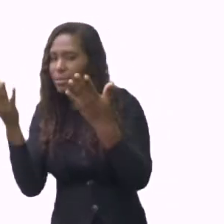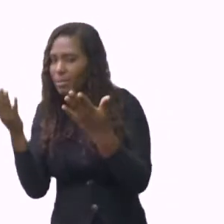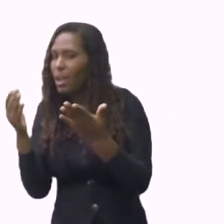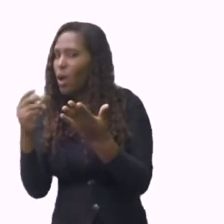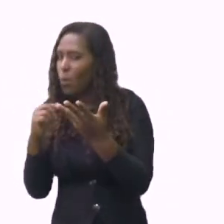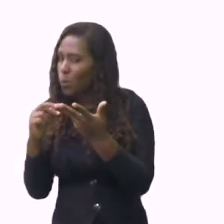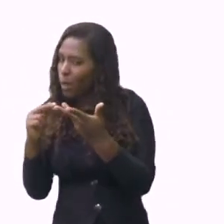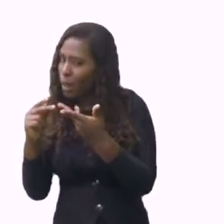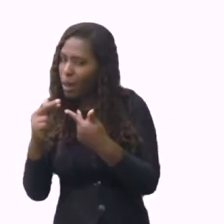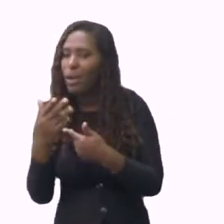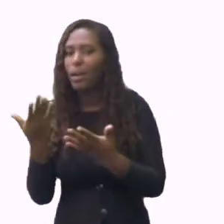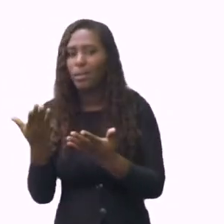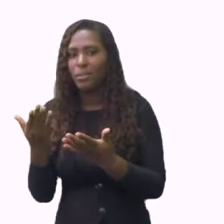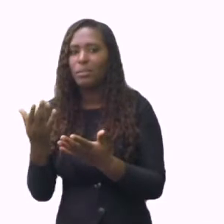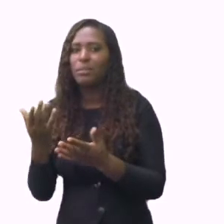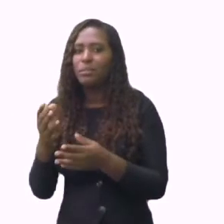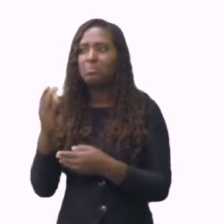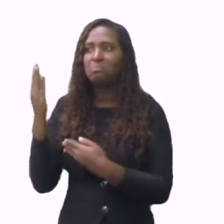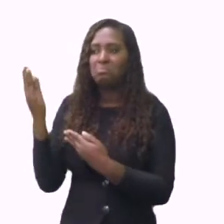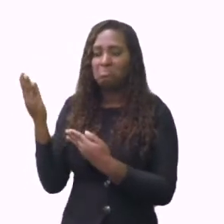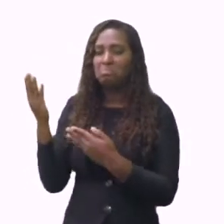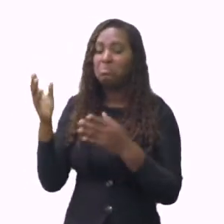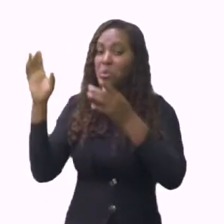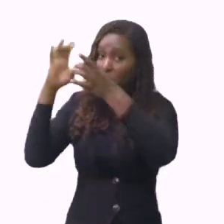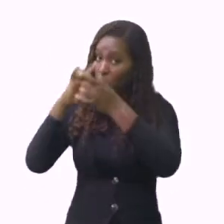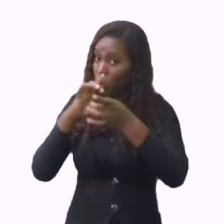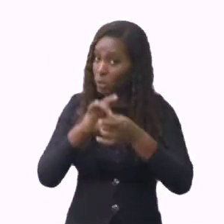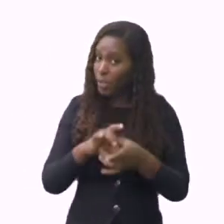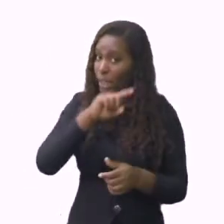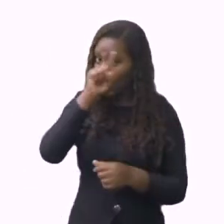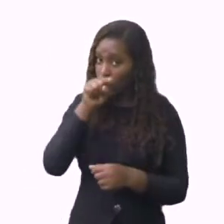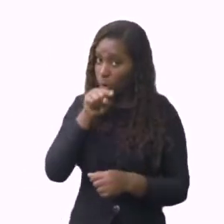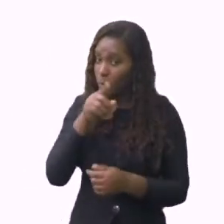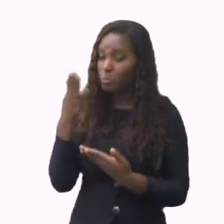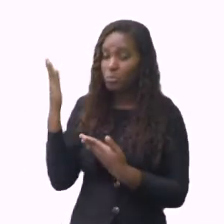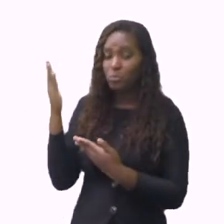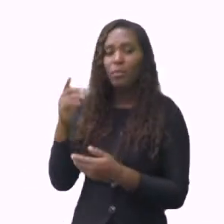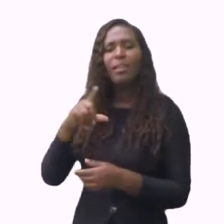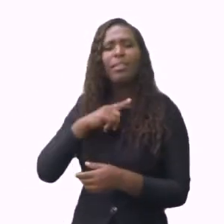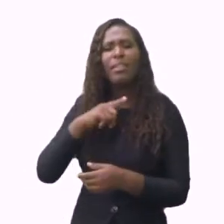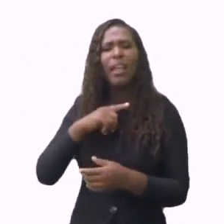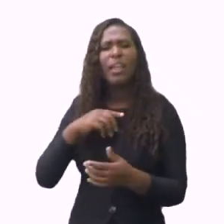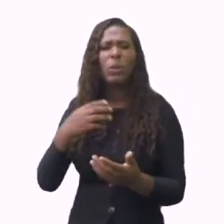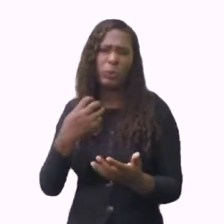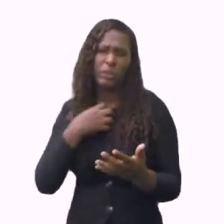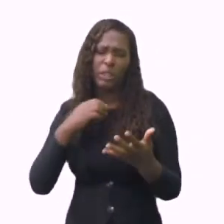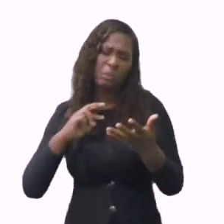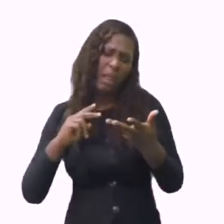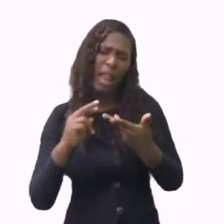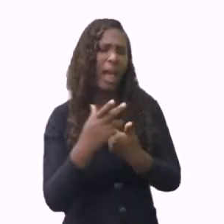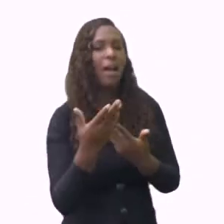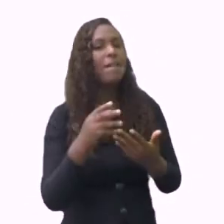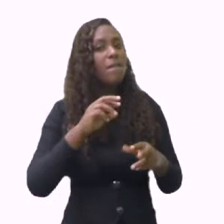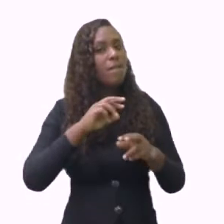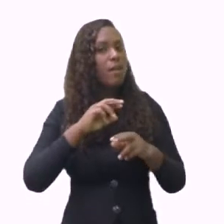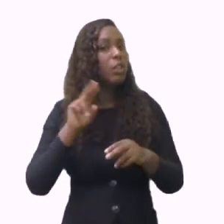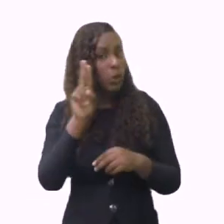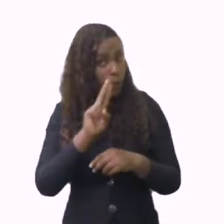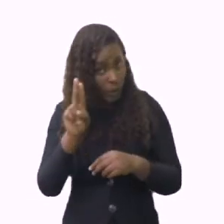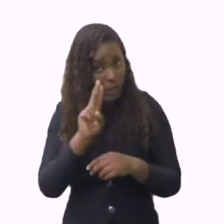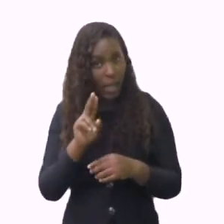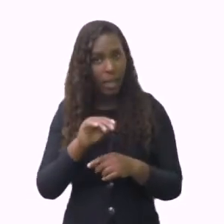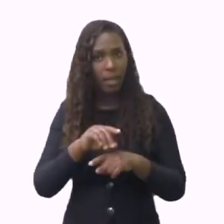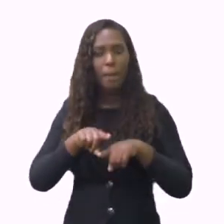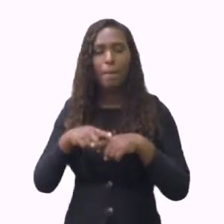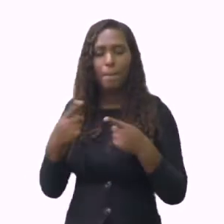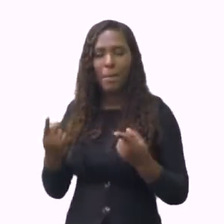existem várias regras, várias formas de se usar. Eu trouxe aqui somente algumas, as mais importantes, tá bom? Então,